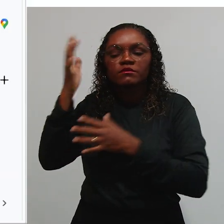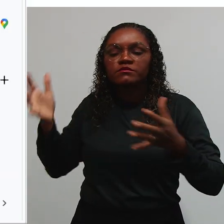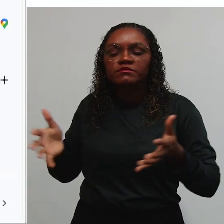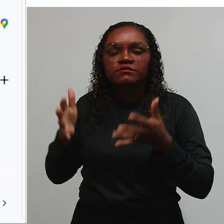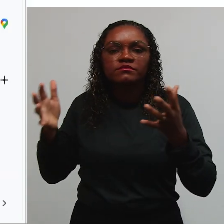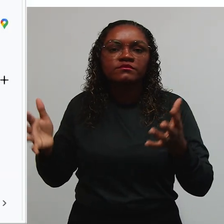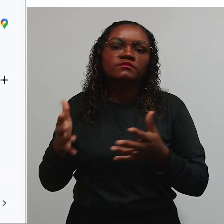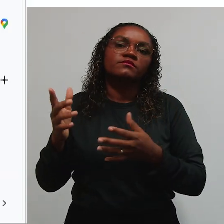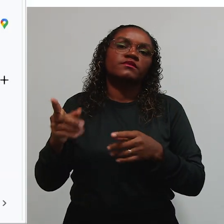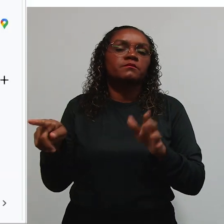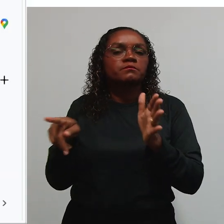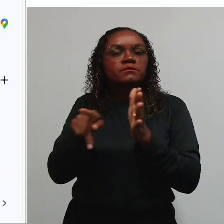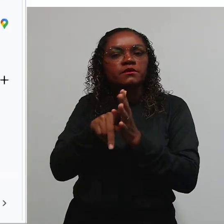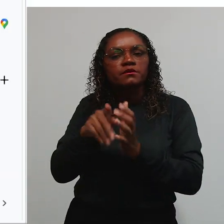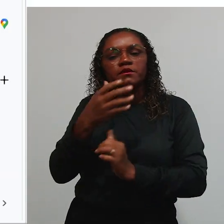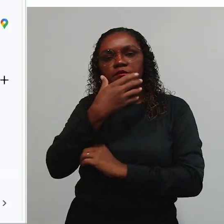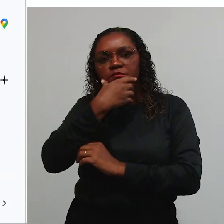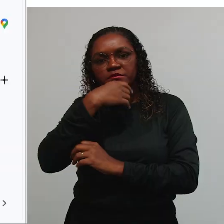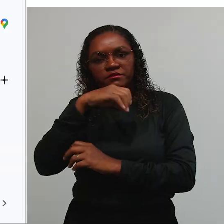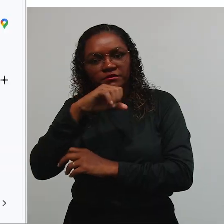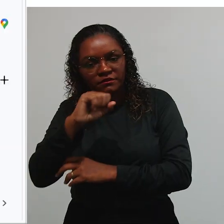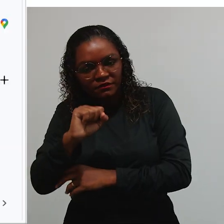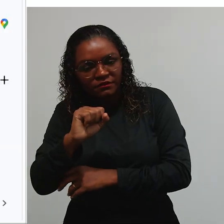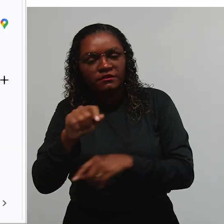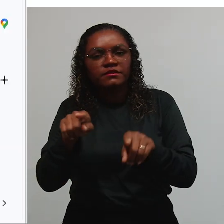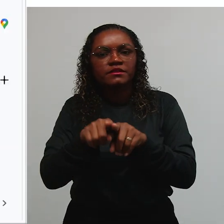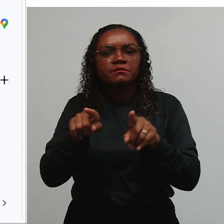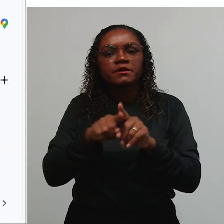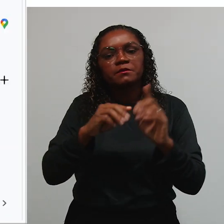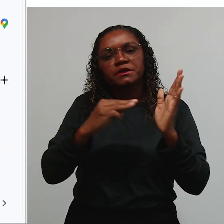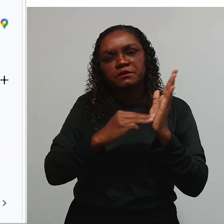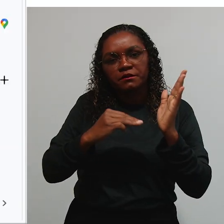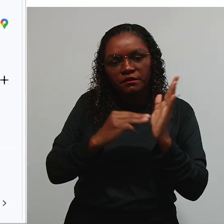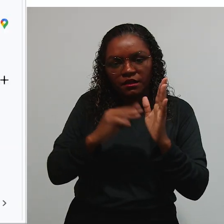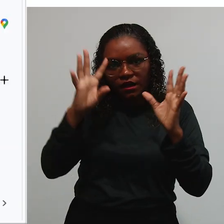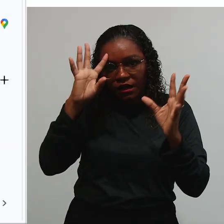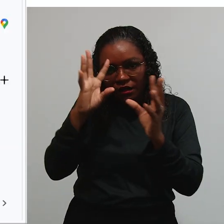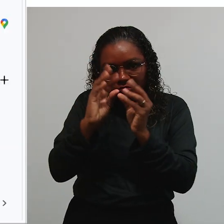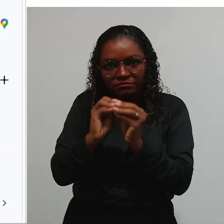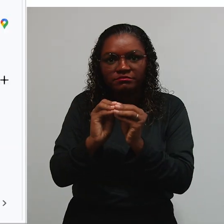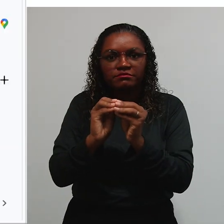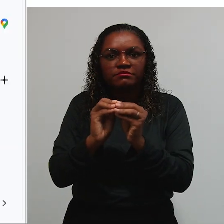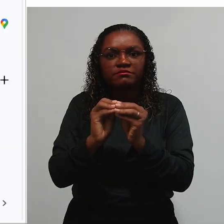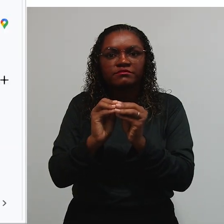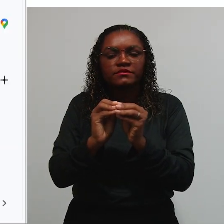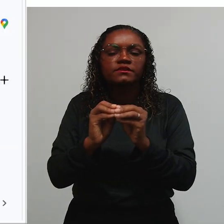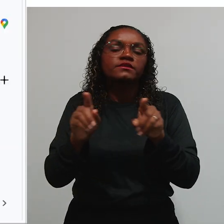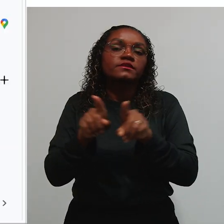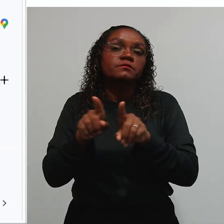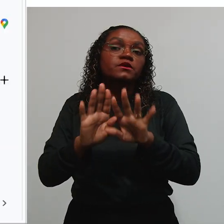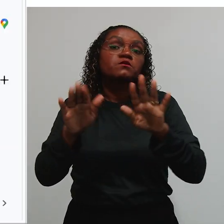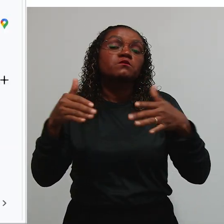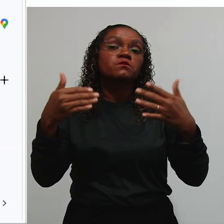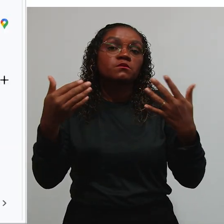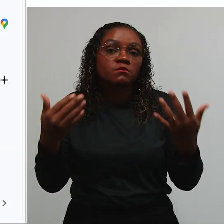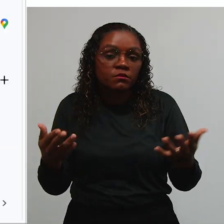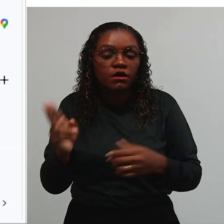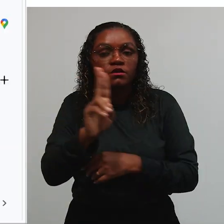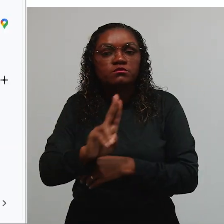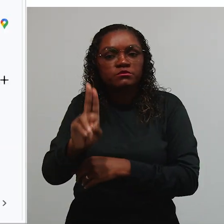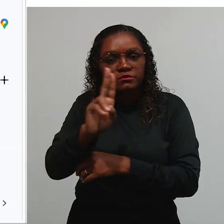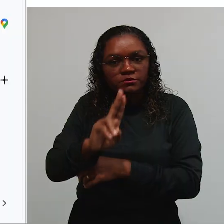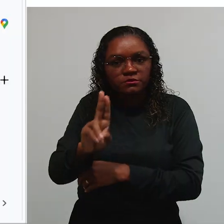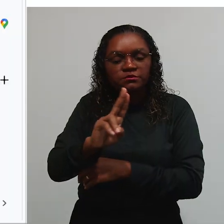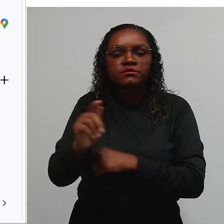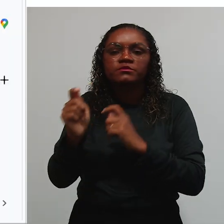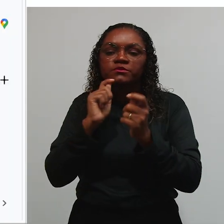nas vertentes freirianas. Aí você vai dizer o percurso metodológico resumido. Busca utilizar